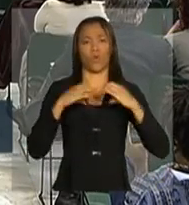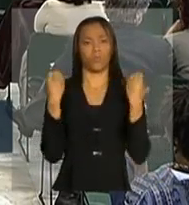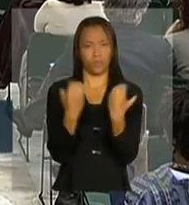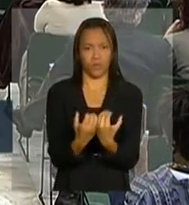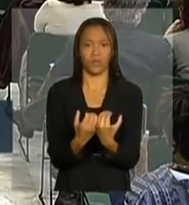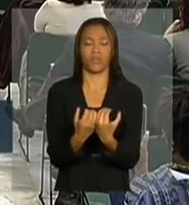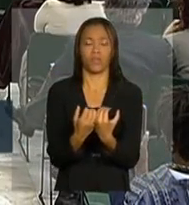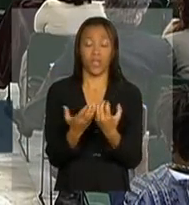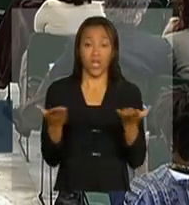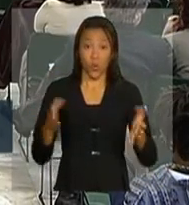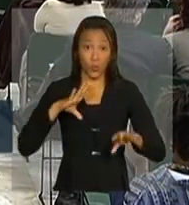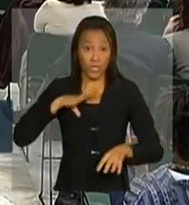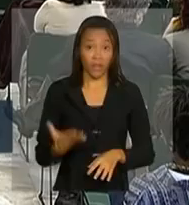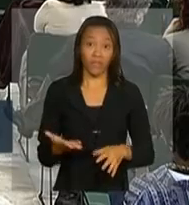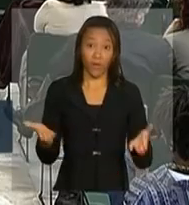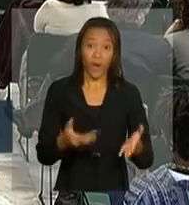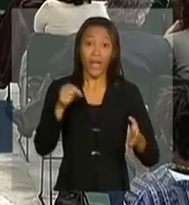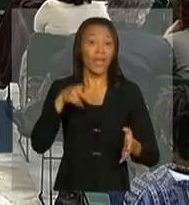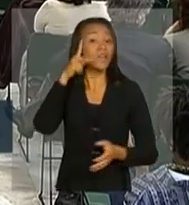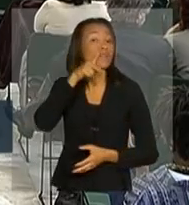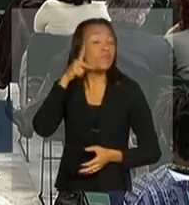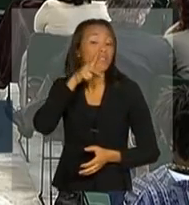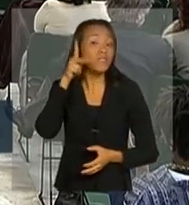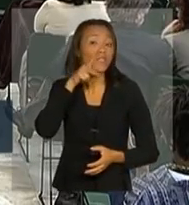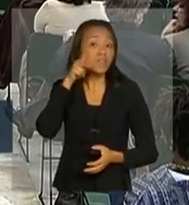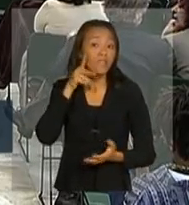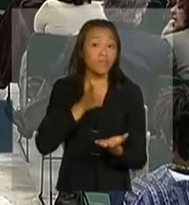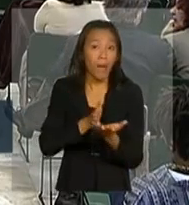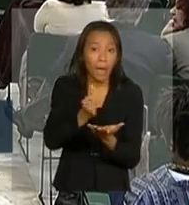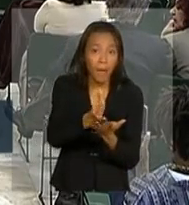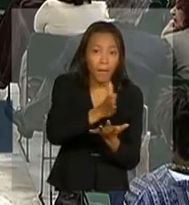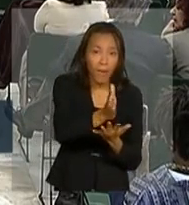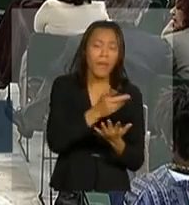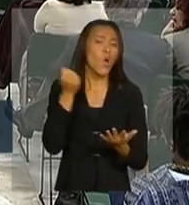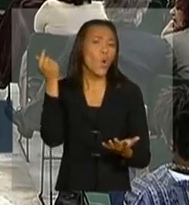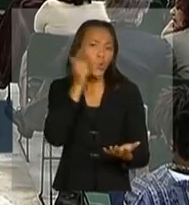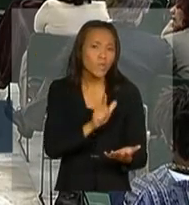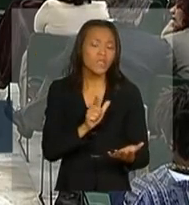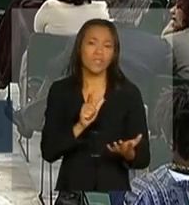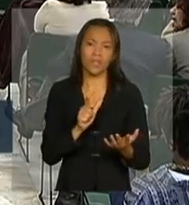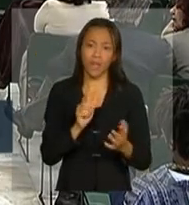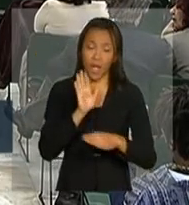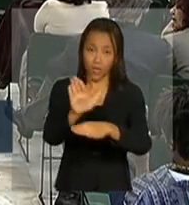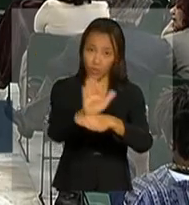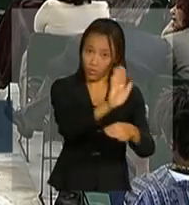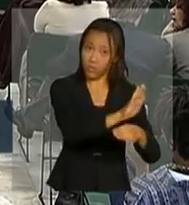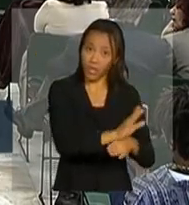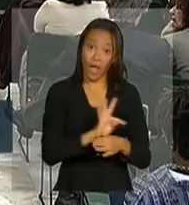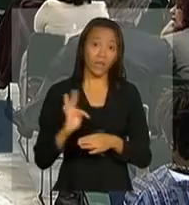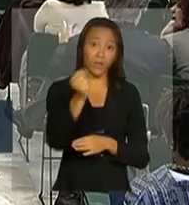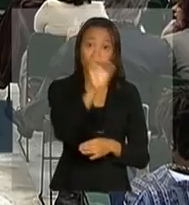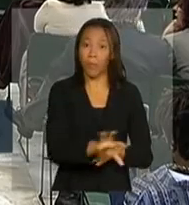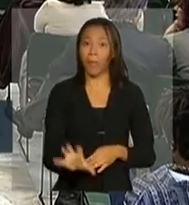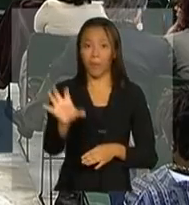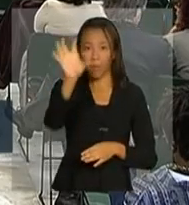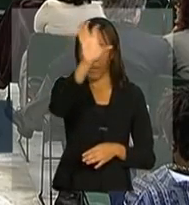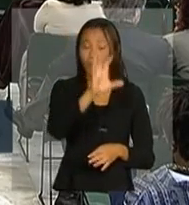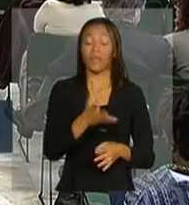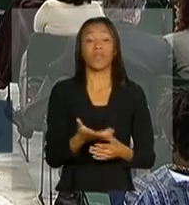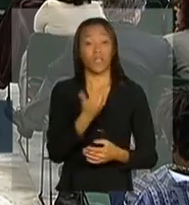agora é fazer com que as políticas e os serviços cheguem de forma integrada aos territórios, onde a presença do